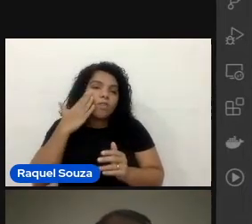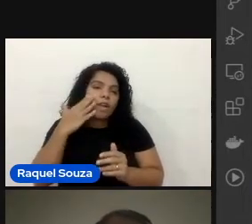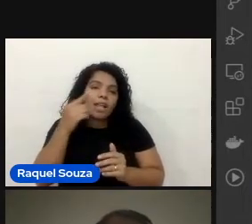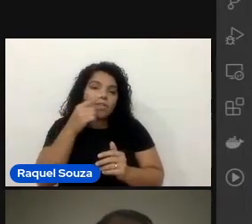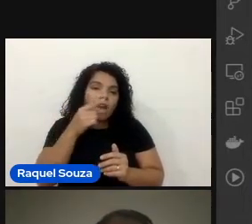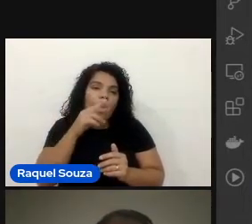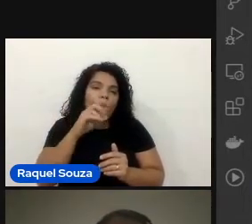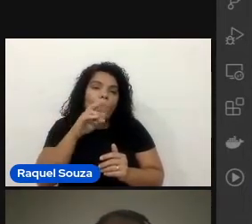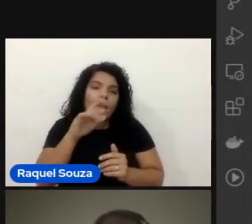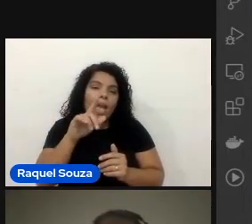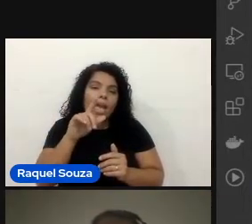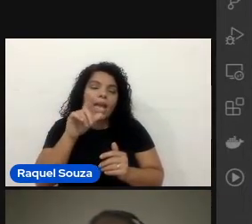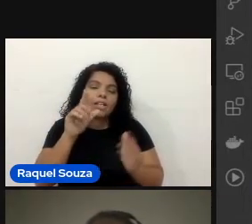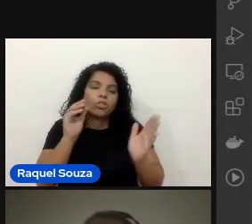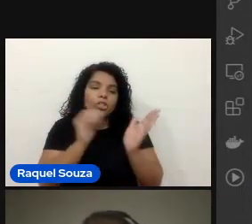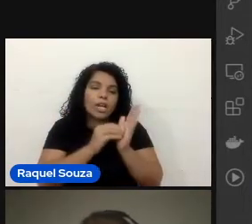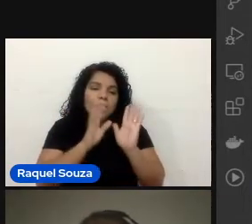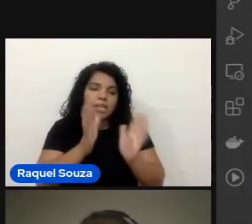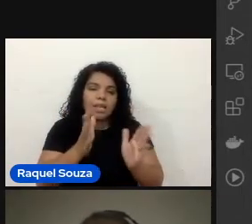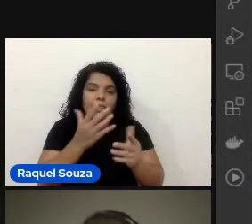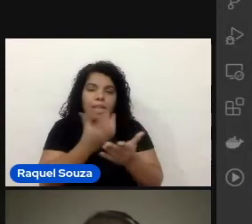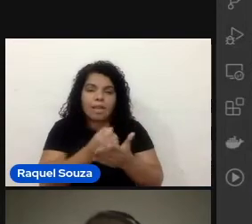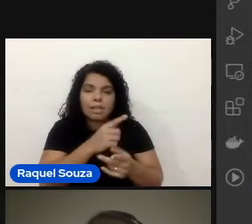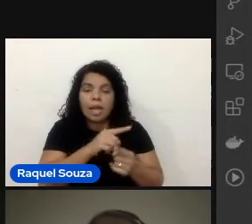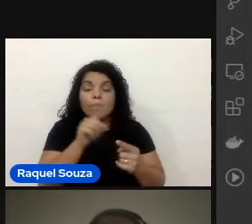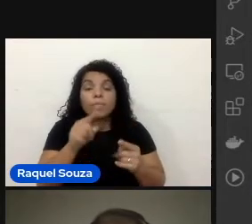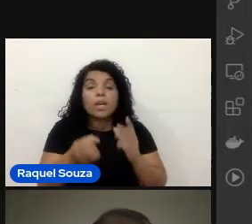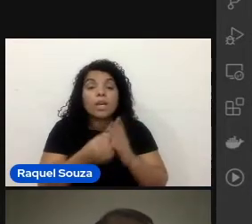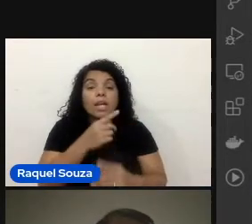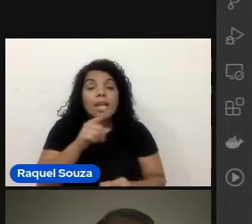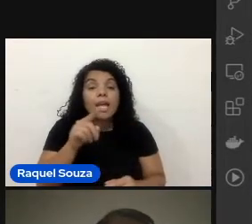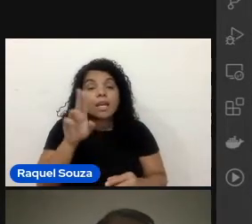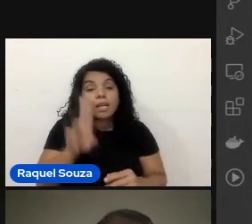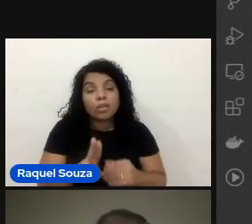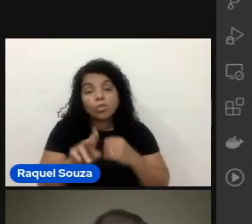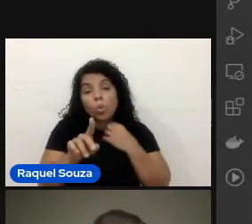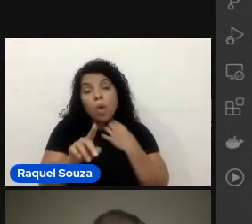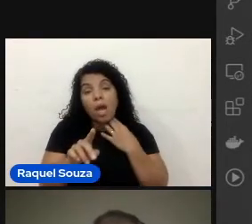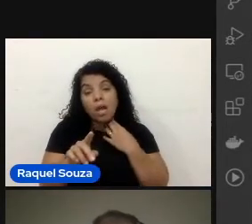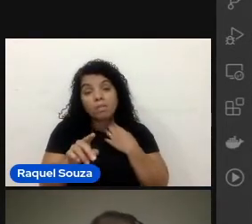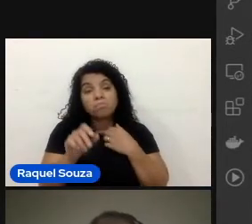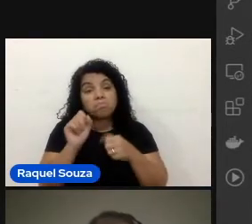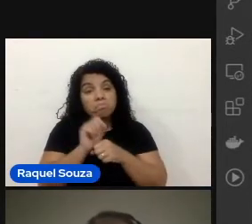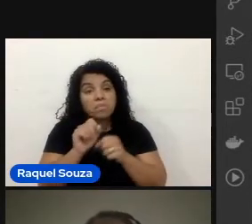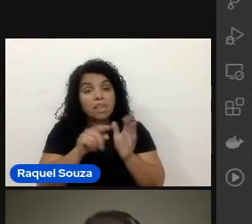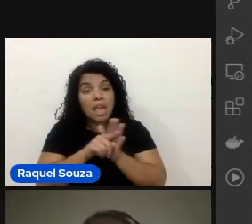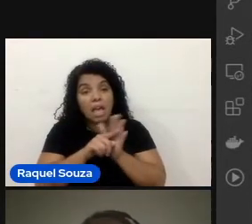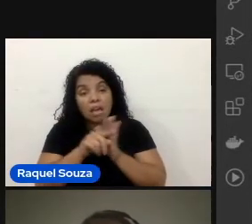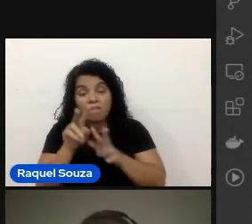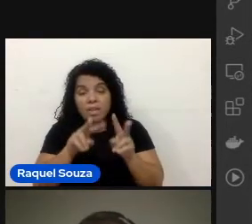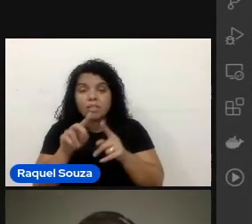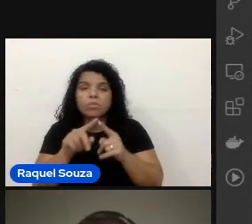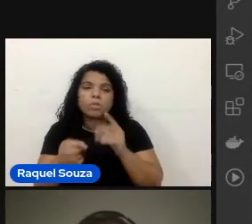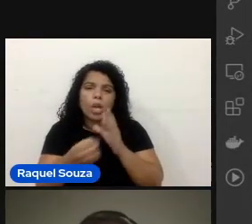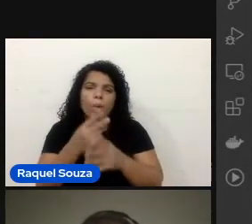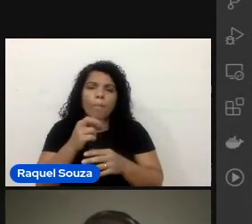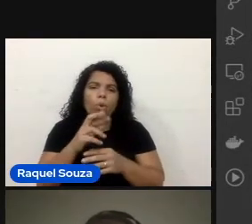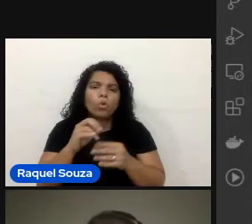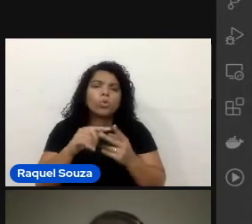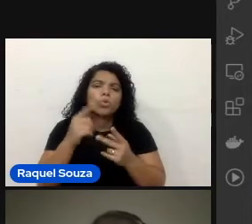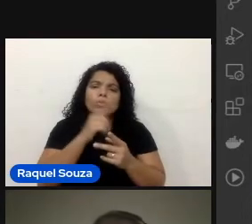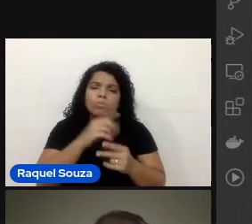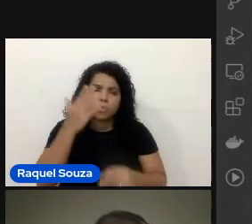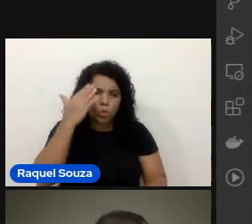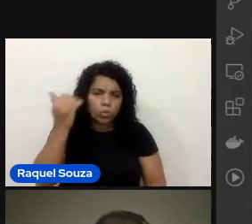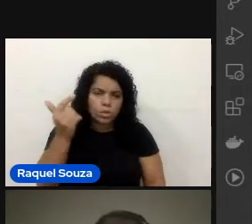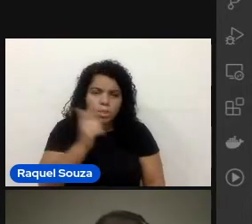que eu setei. Aqui a gente cria um usuário lá, espera a navegação. Aqui a gente cria um produto com sucesso,